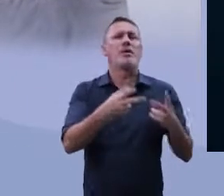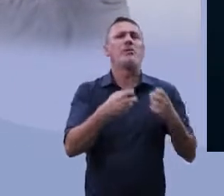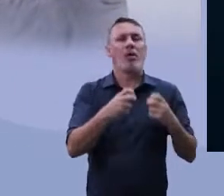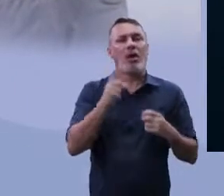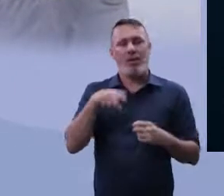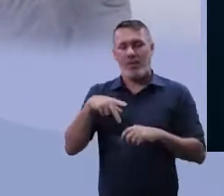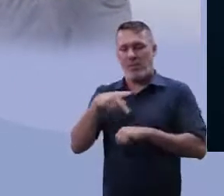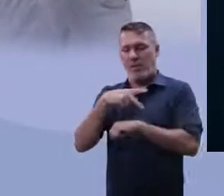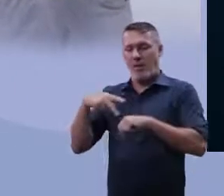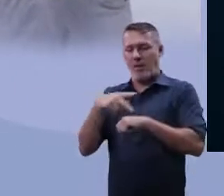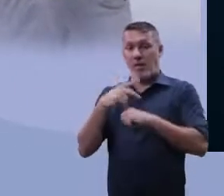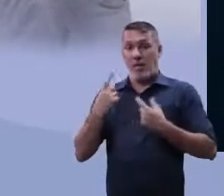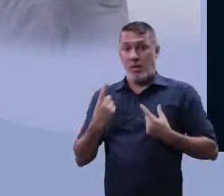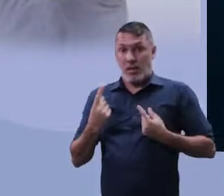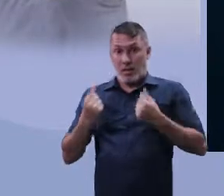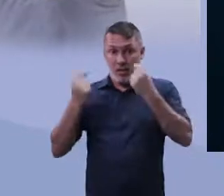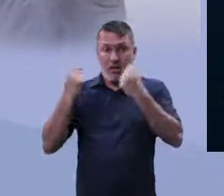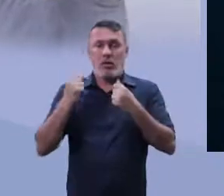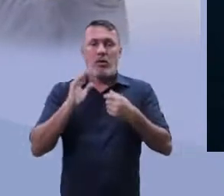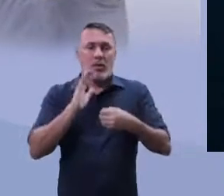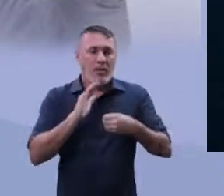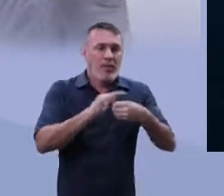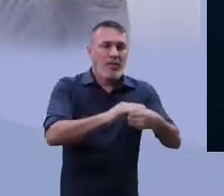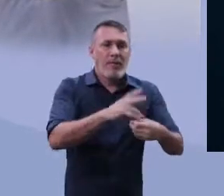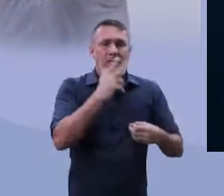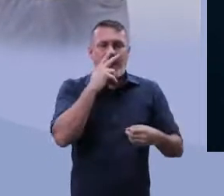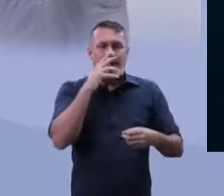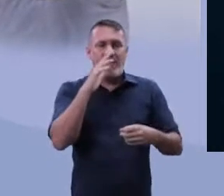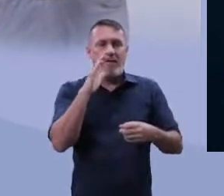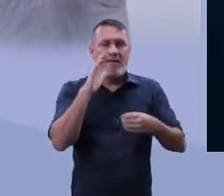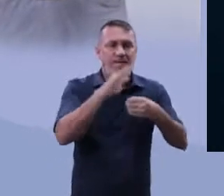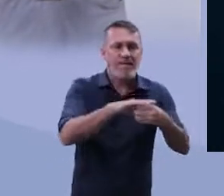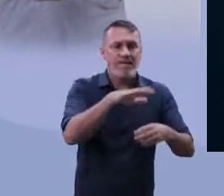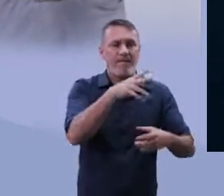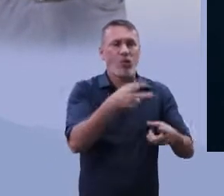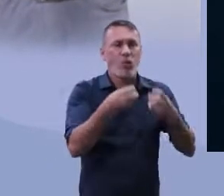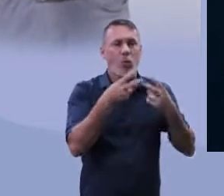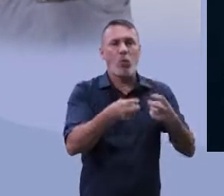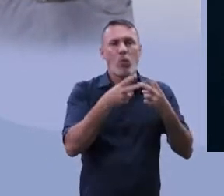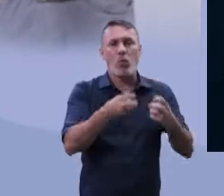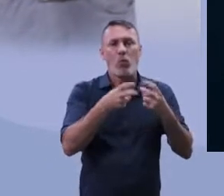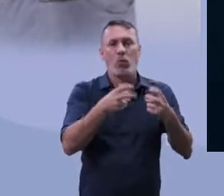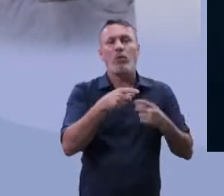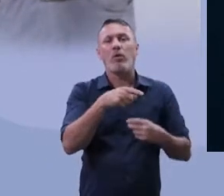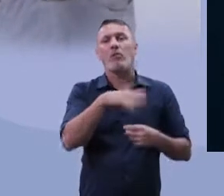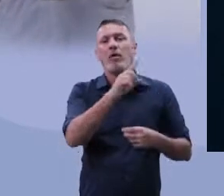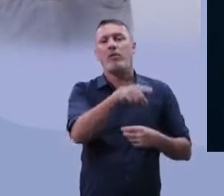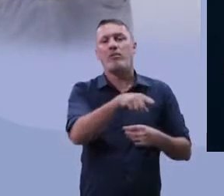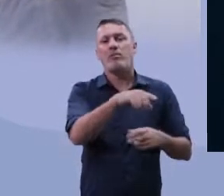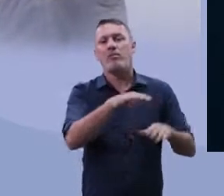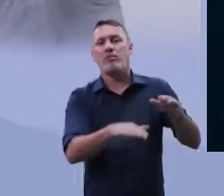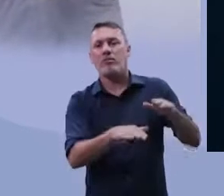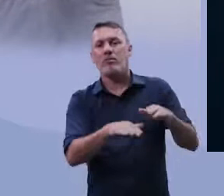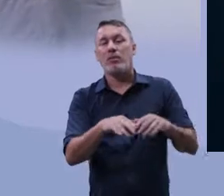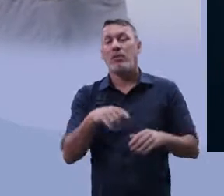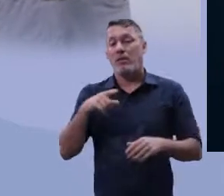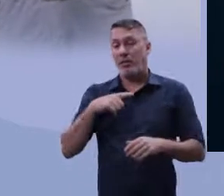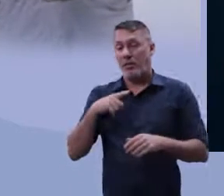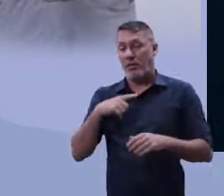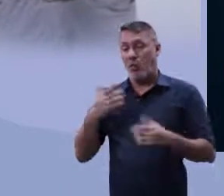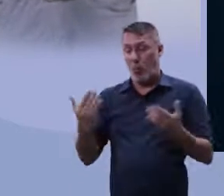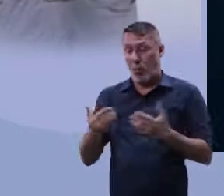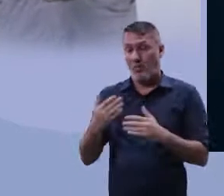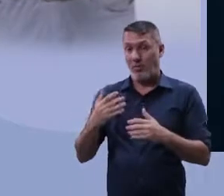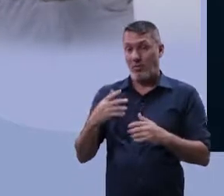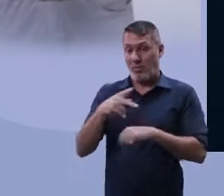os países ricos colonizavam na forma da exploração. Né? E todos os países que foram colônias de povoamento hoje se